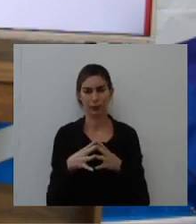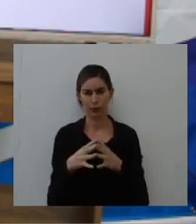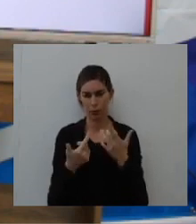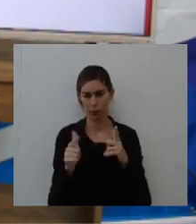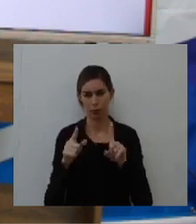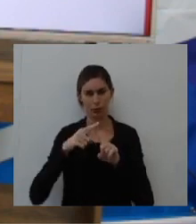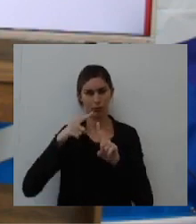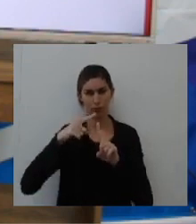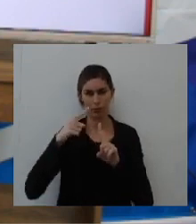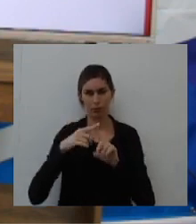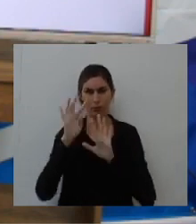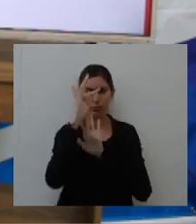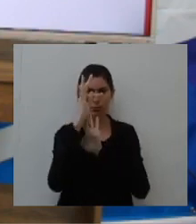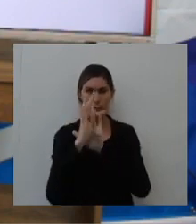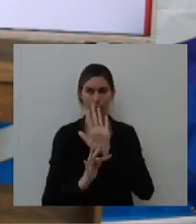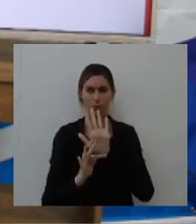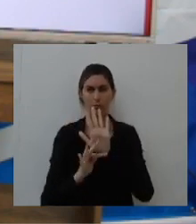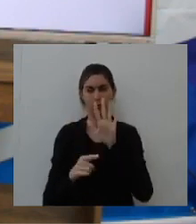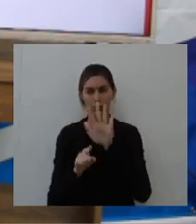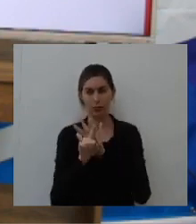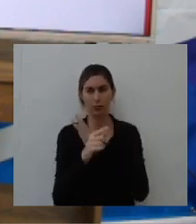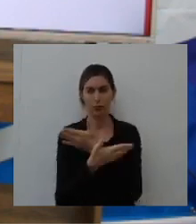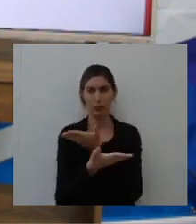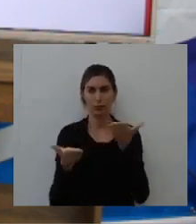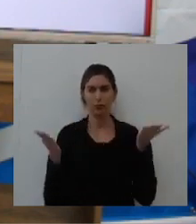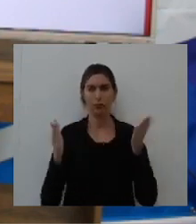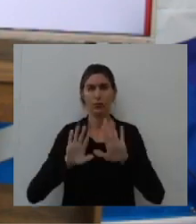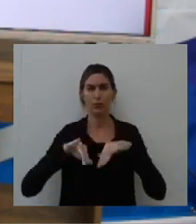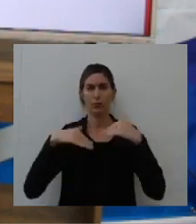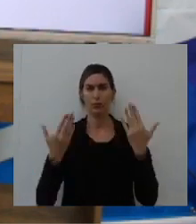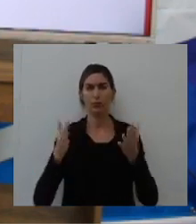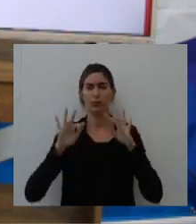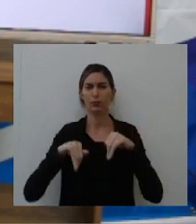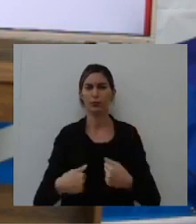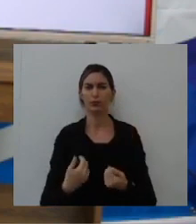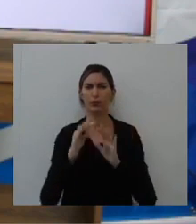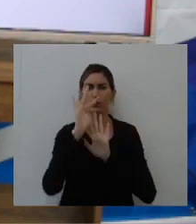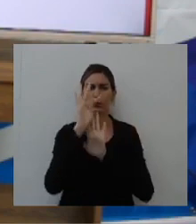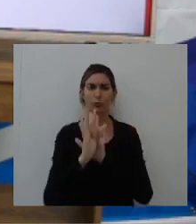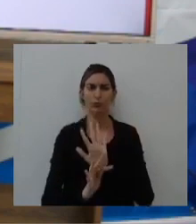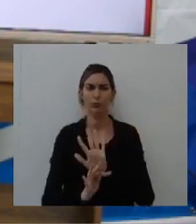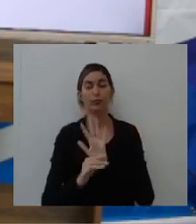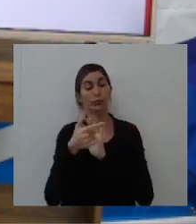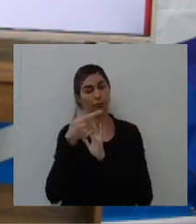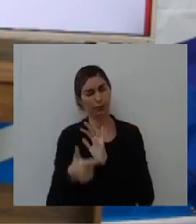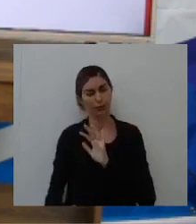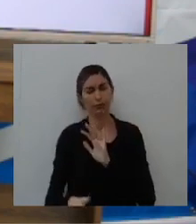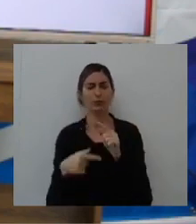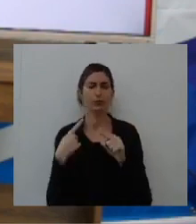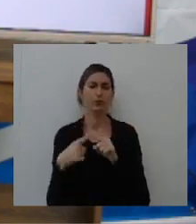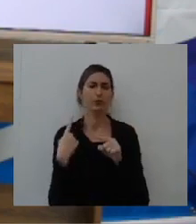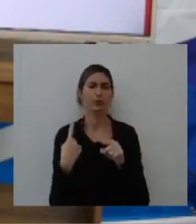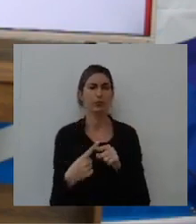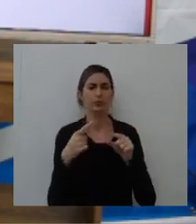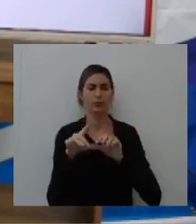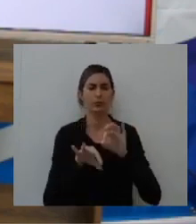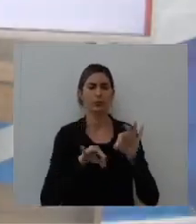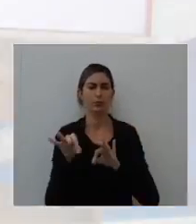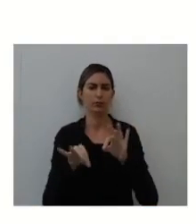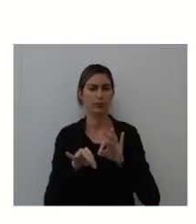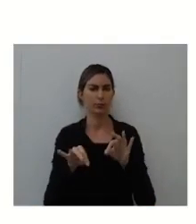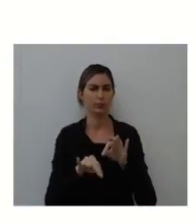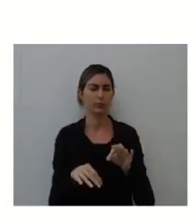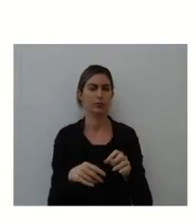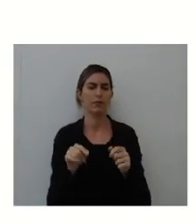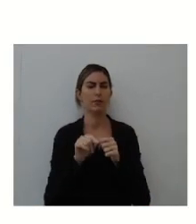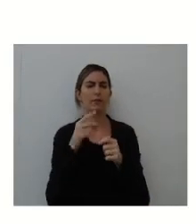outro tipo de texto. Aí eu pergunto para você, qual a finalidade desse texto? De novo, hein? Por que ele foi produzido?